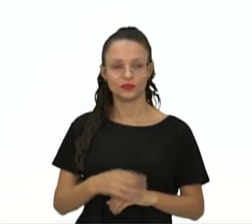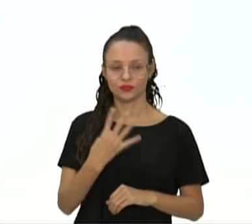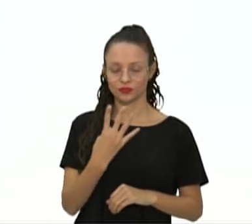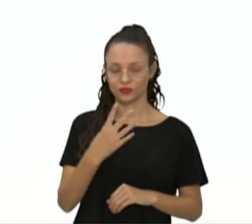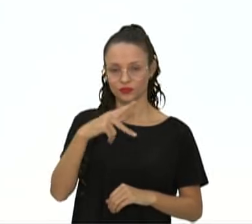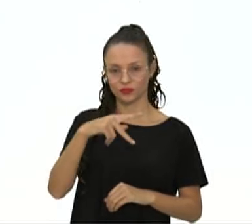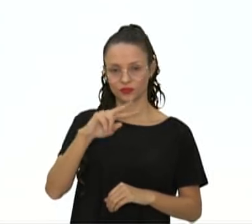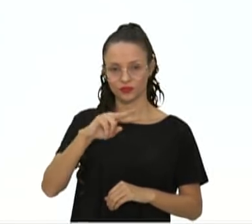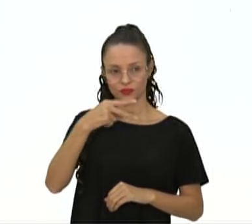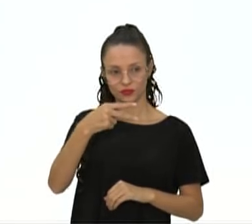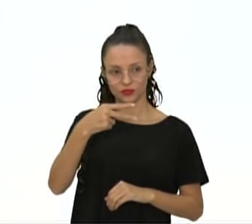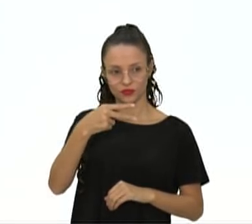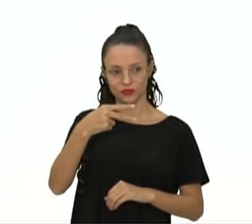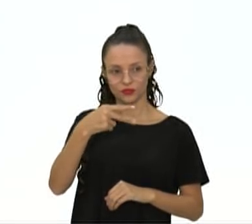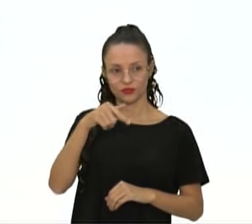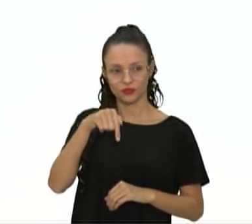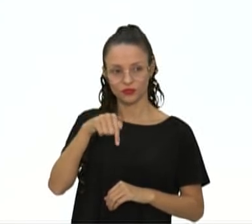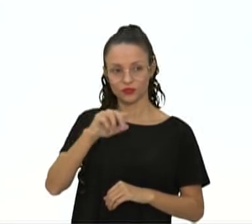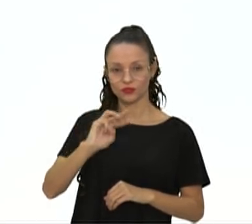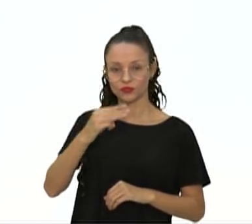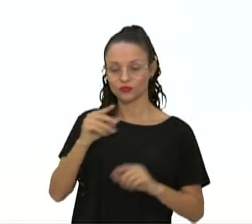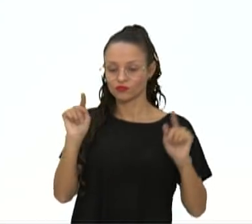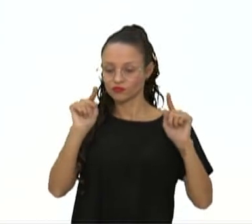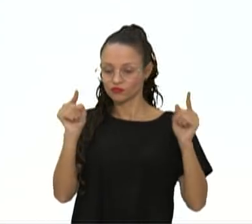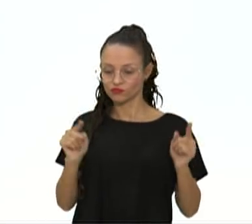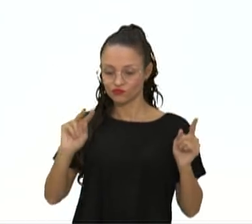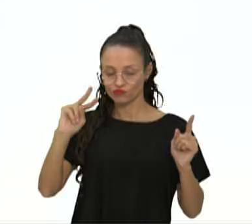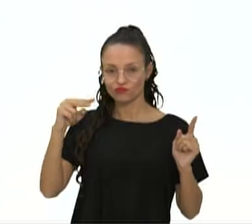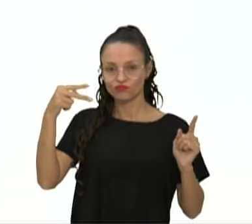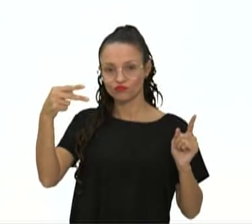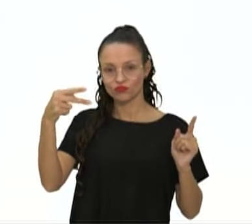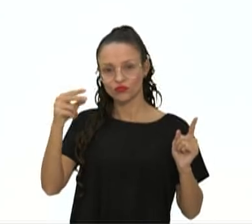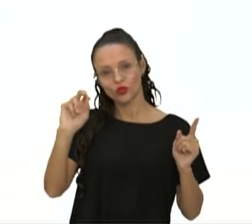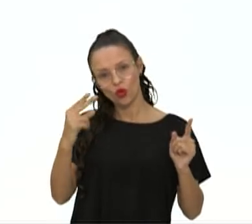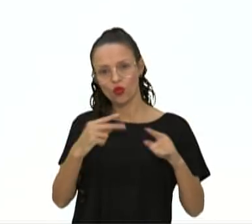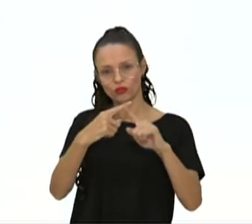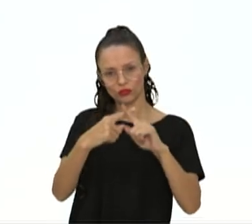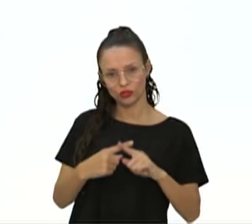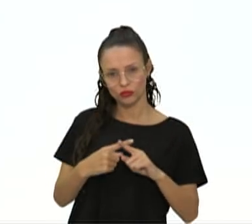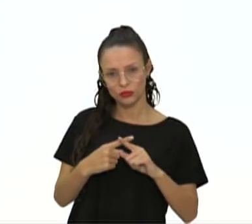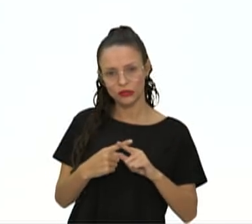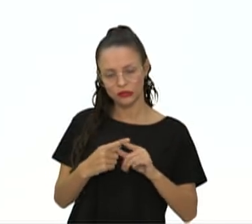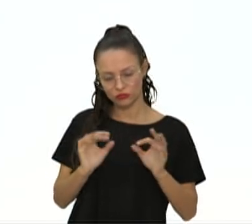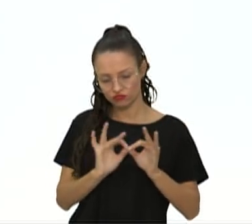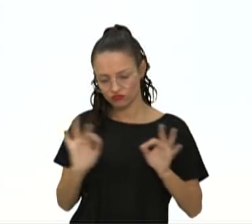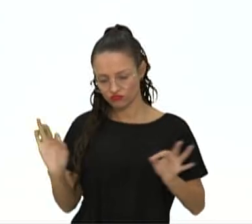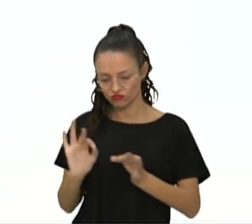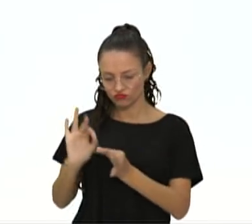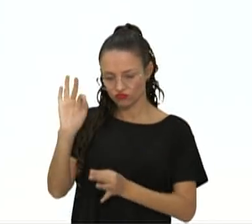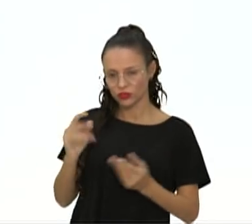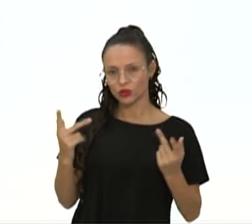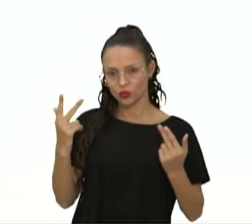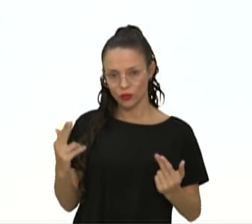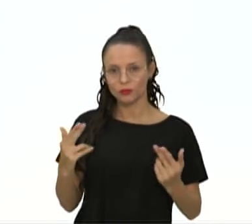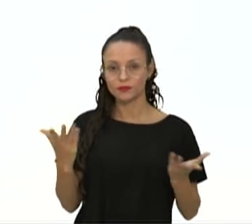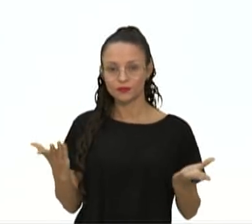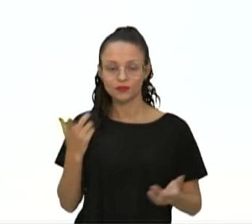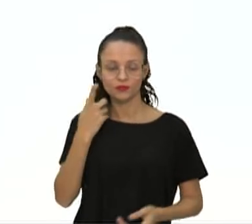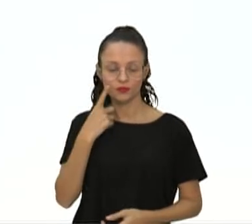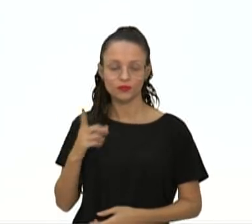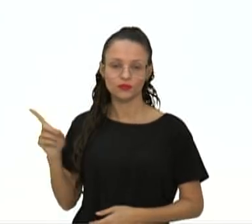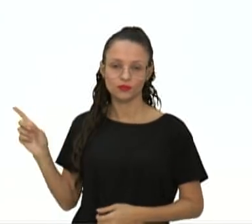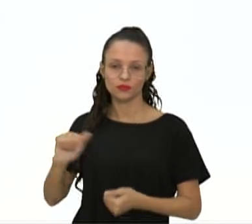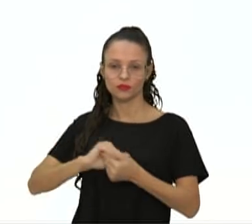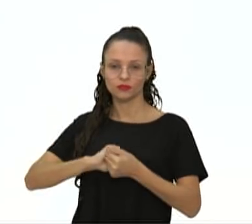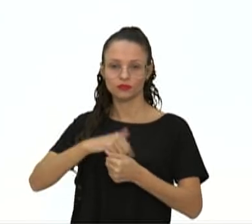4π ao quadrado, que é o cubo, elevado ao quadrado. Ou você pode fazer o lado vezes ele mesmo. É a mesma ideia, né? Mas vamos retomar aqui a ideia de